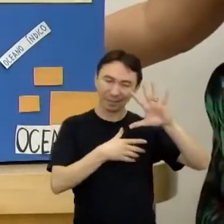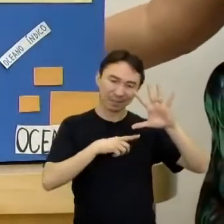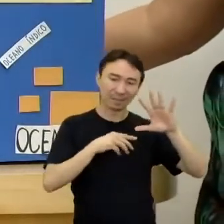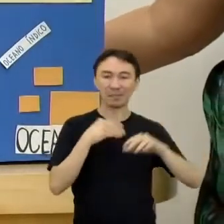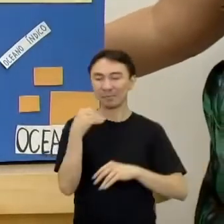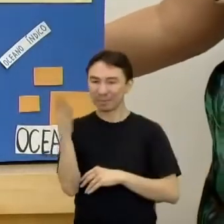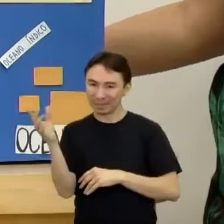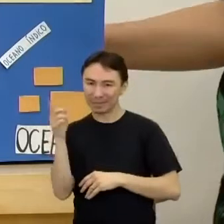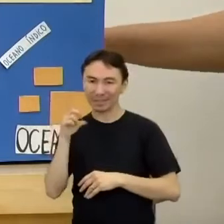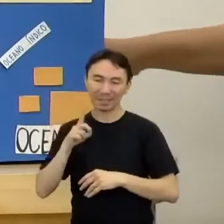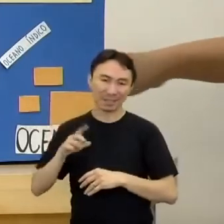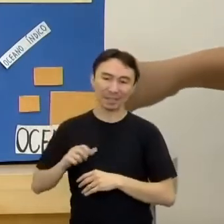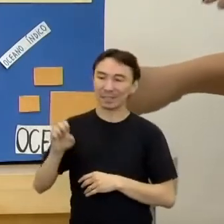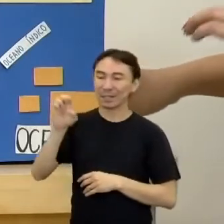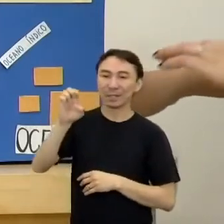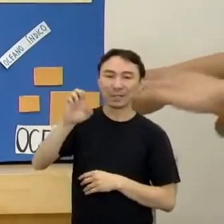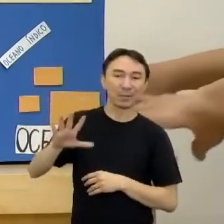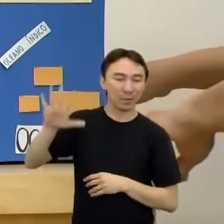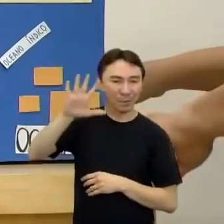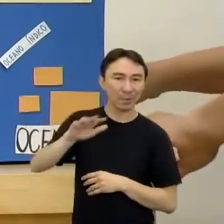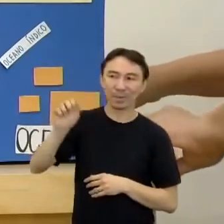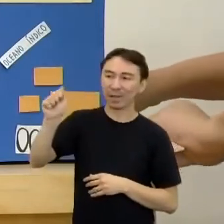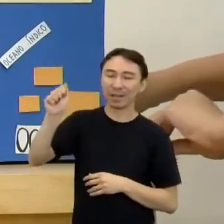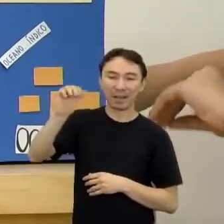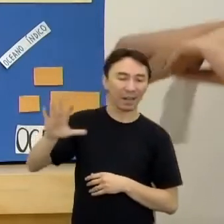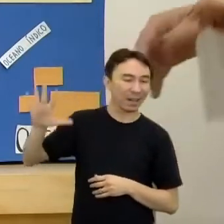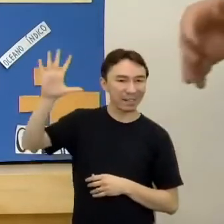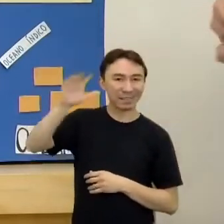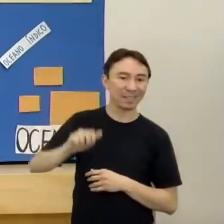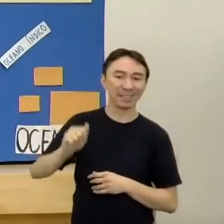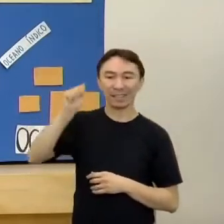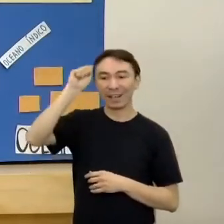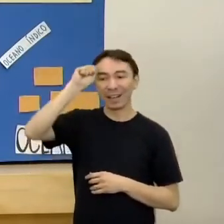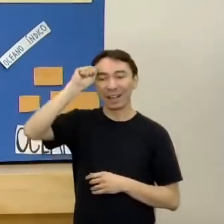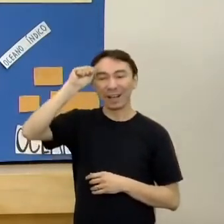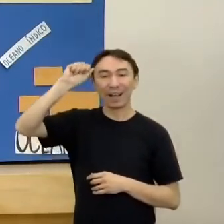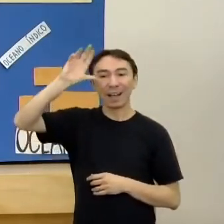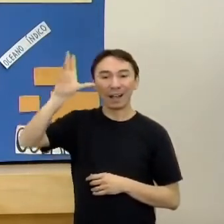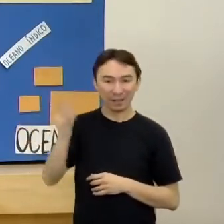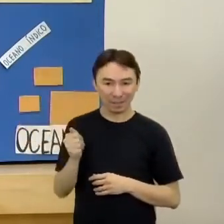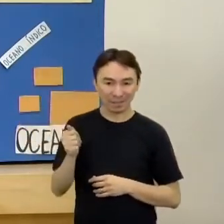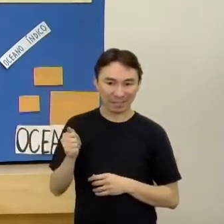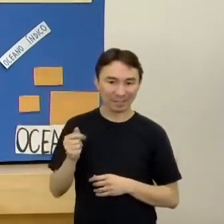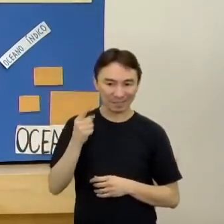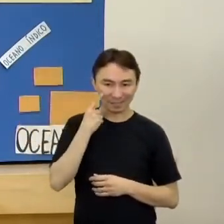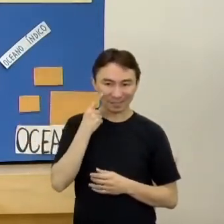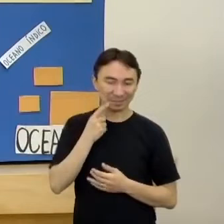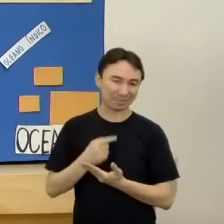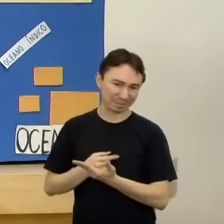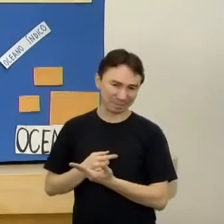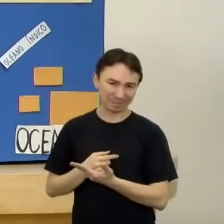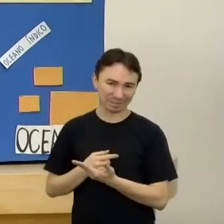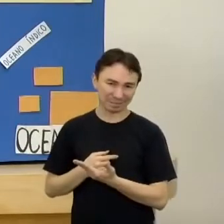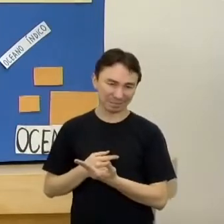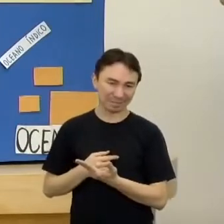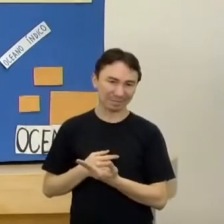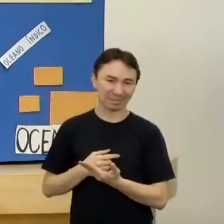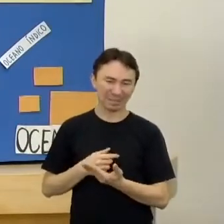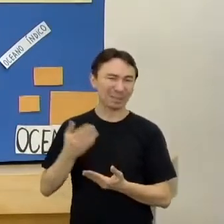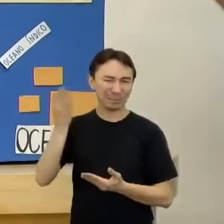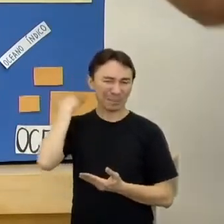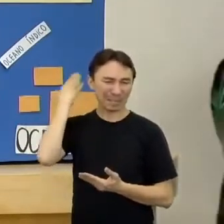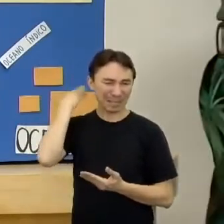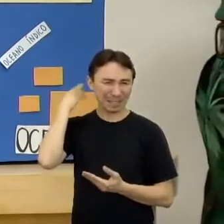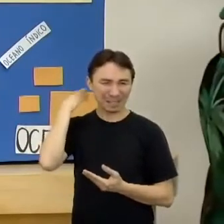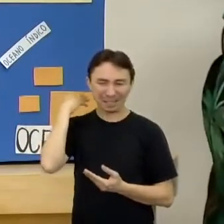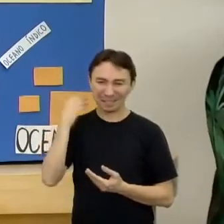Europa, Ásia e África. E aí eu vou começar assim, ó. Vamos começar com o descobrimento do